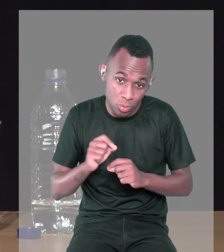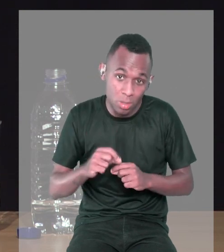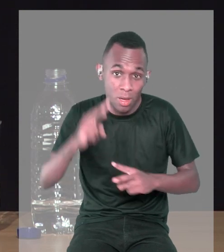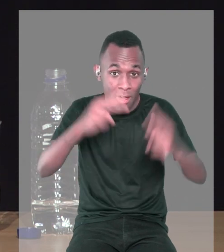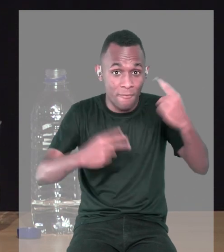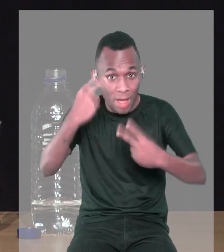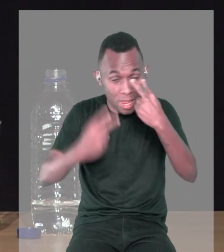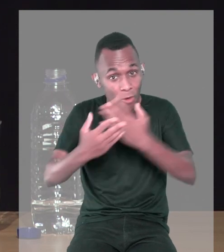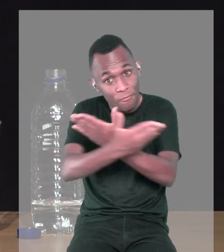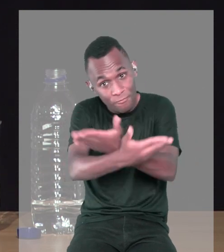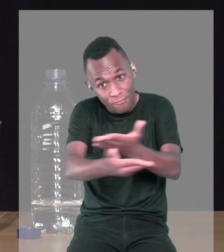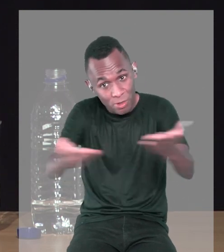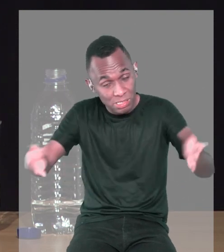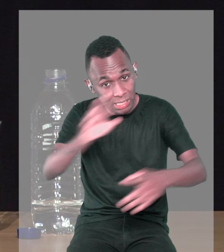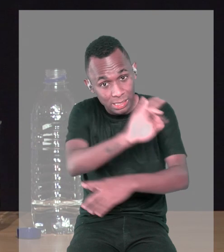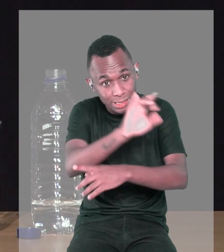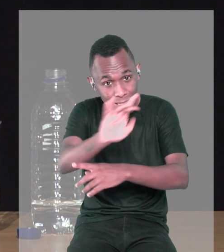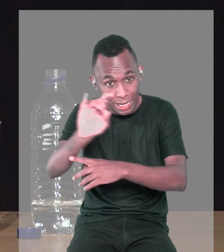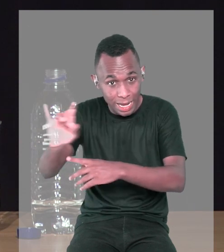te diria eu não...